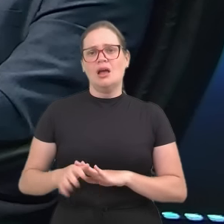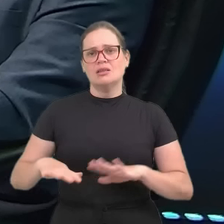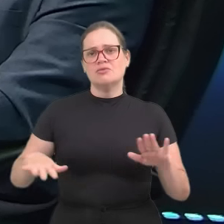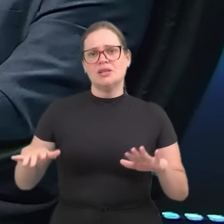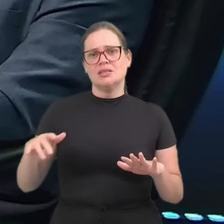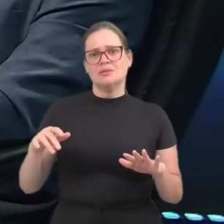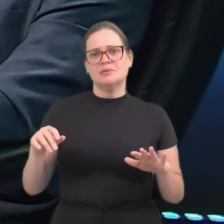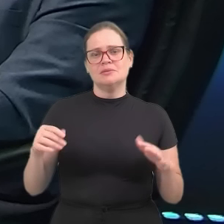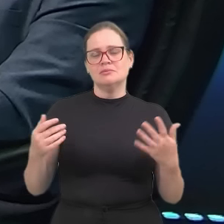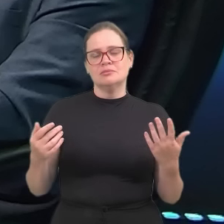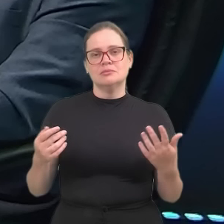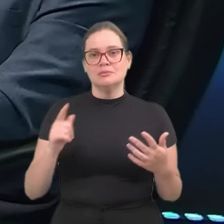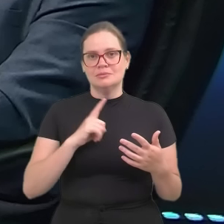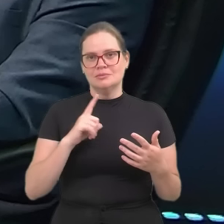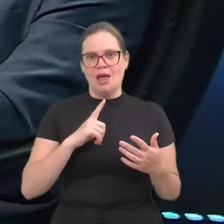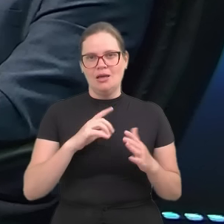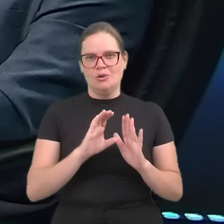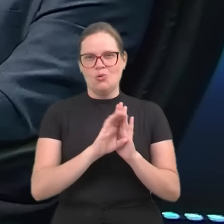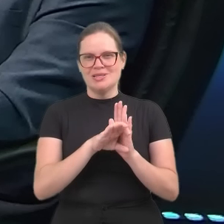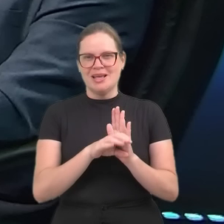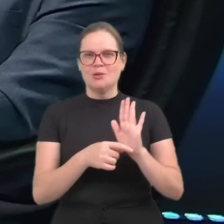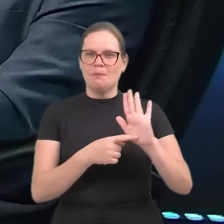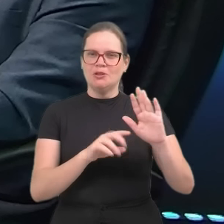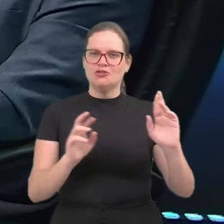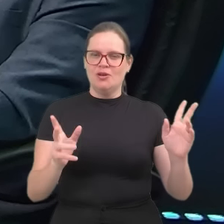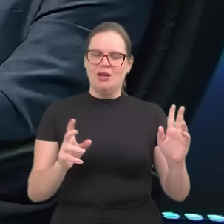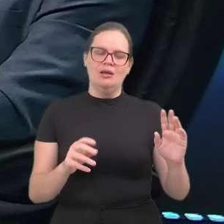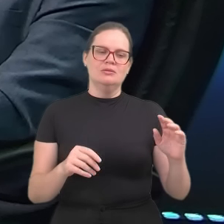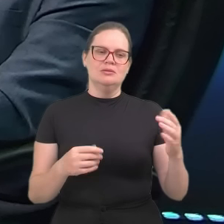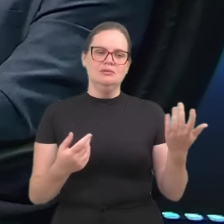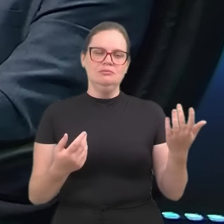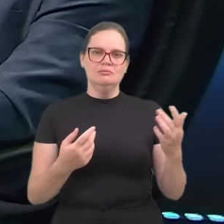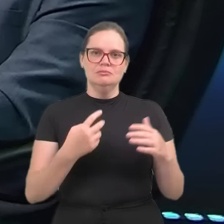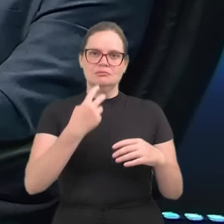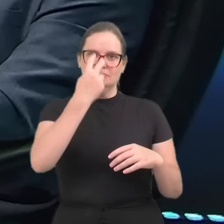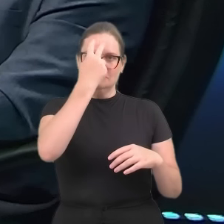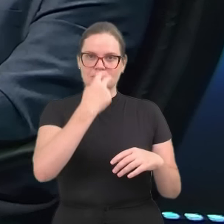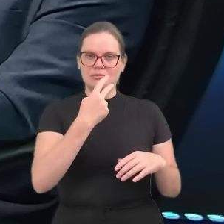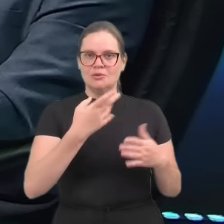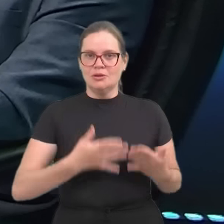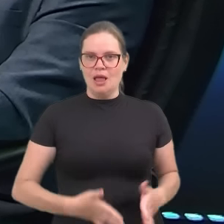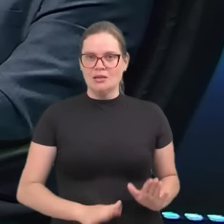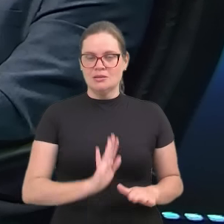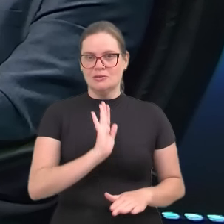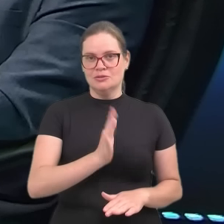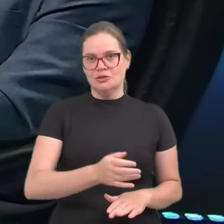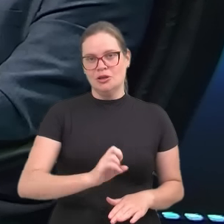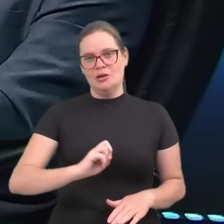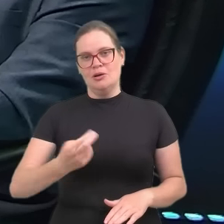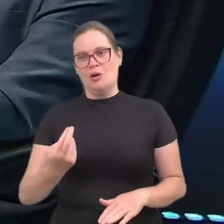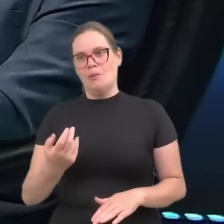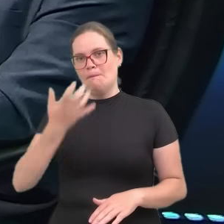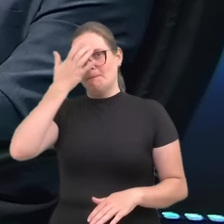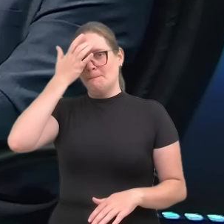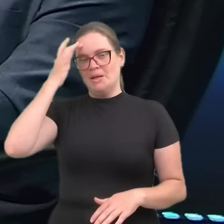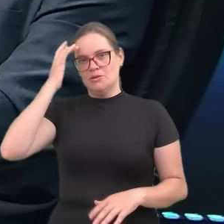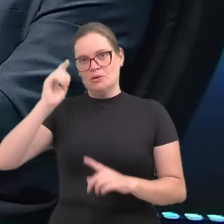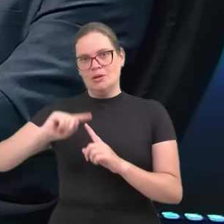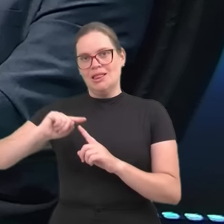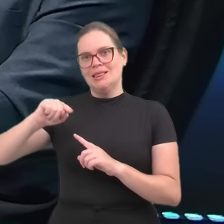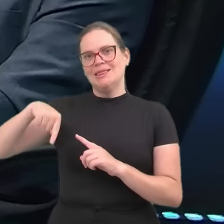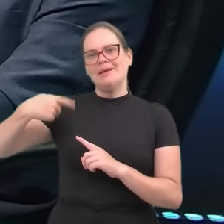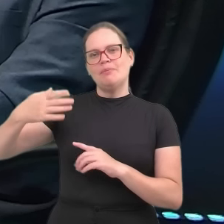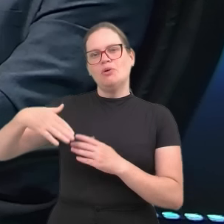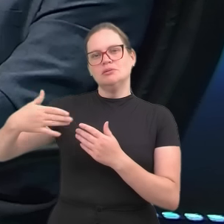Apesar de parecer que existe diferença, né? No cego de nascença por um cego por